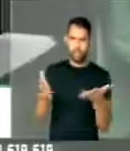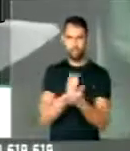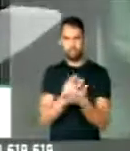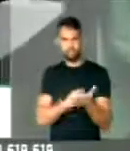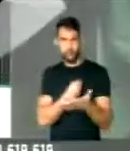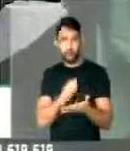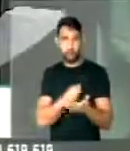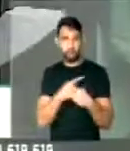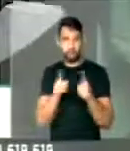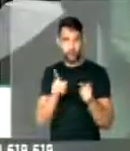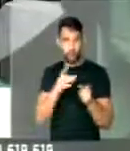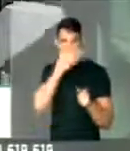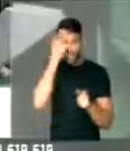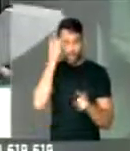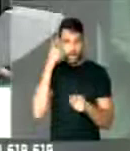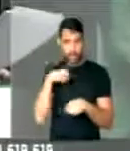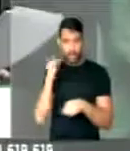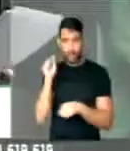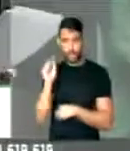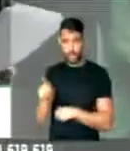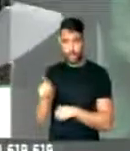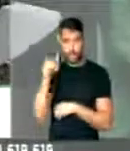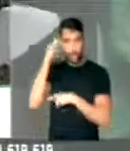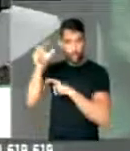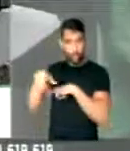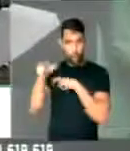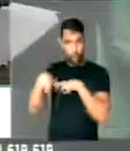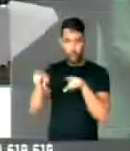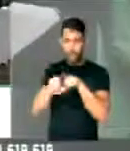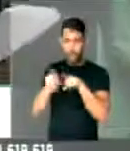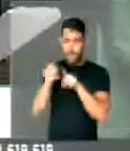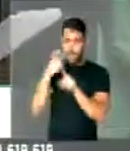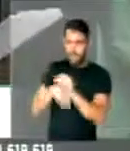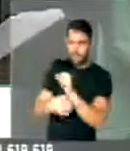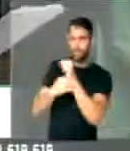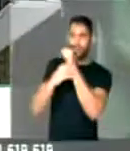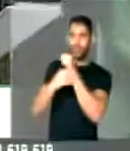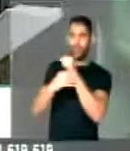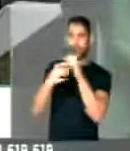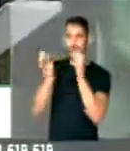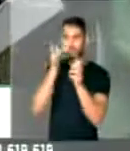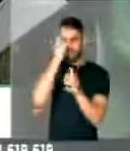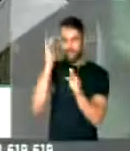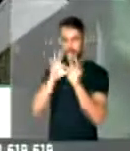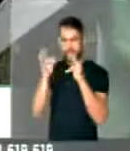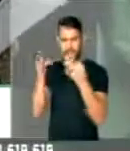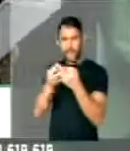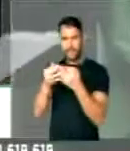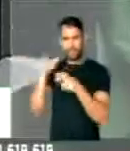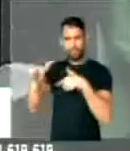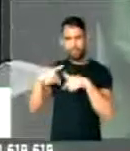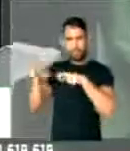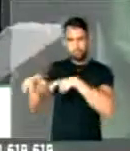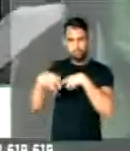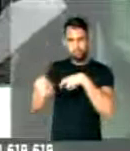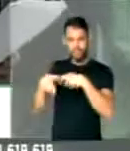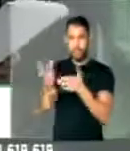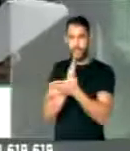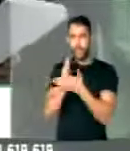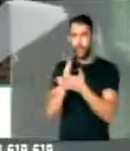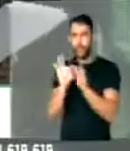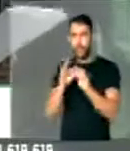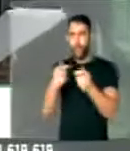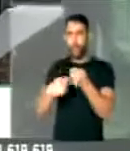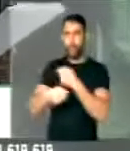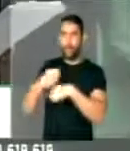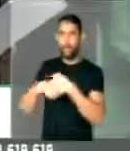No caso das aposentadorias rurais, também se assegurou aos pequenos produtores em regime de economia